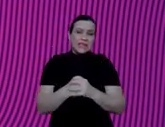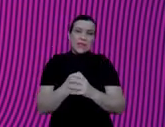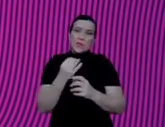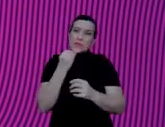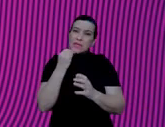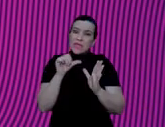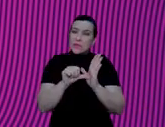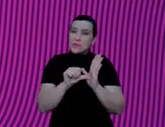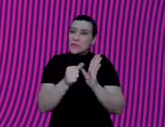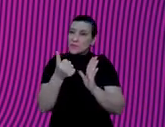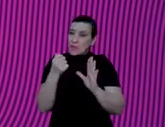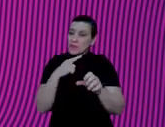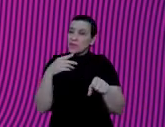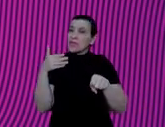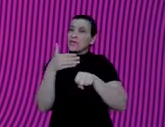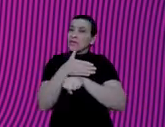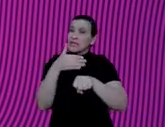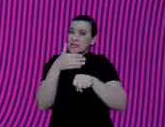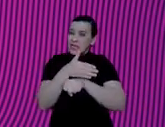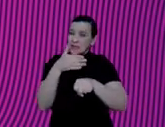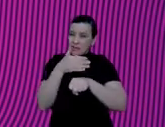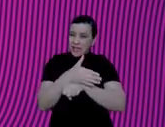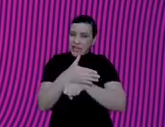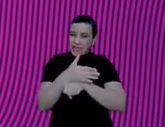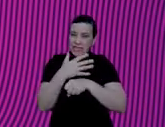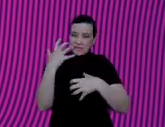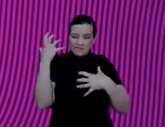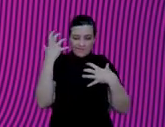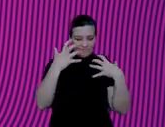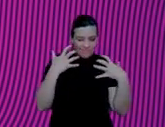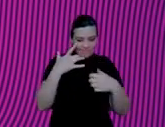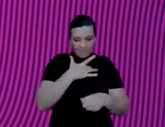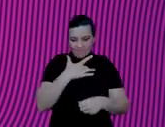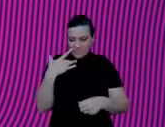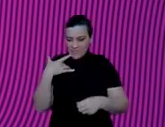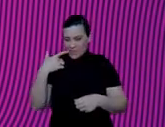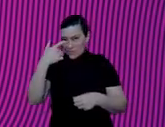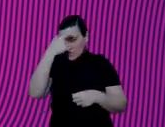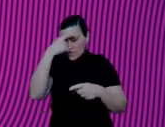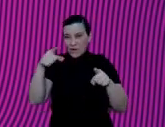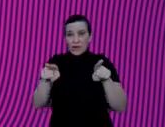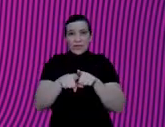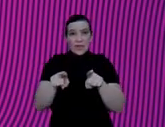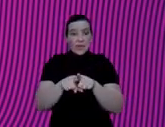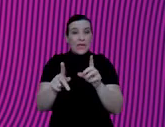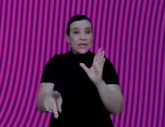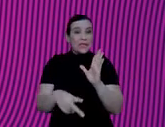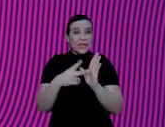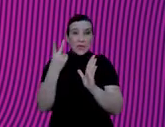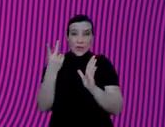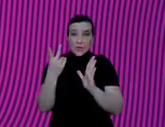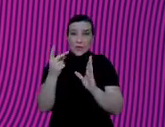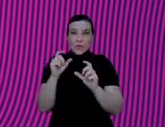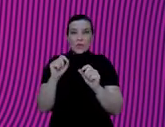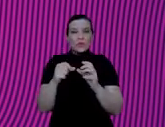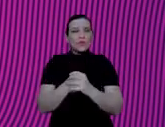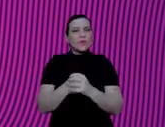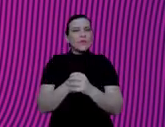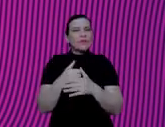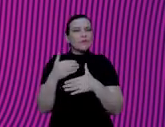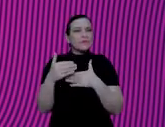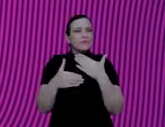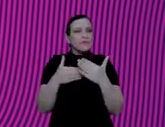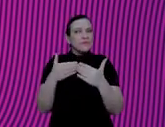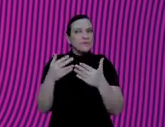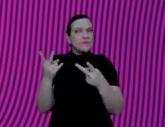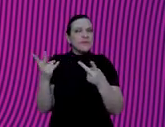quadro da saúde mental na percepção da dor, e segundo, né, uma patoplastia dos quadros que faz com que